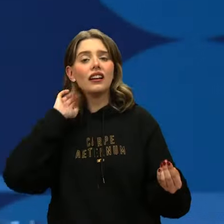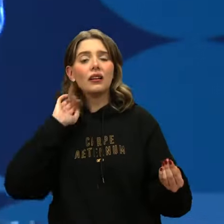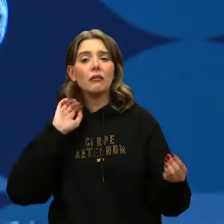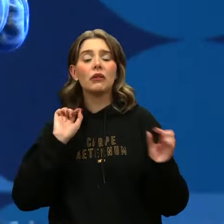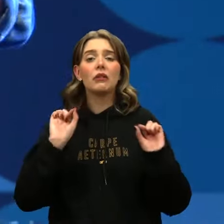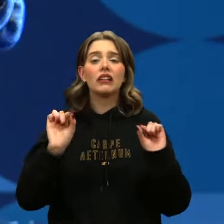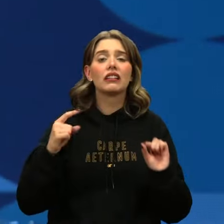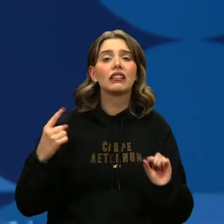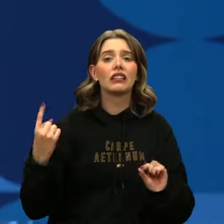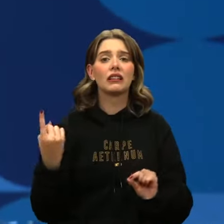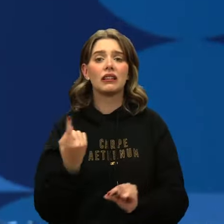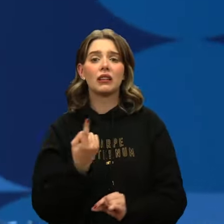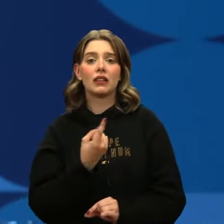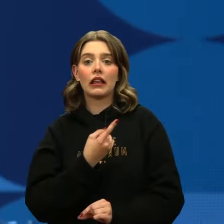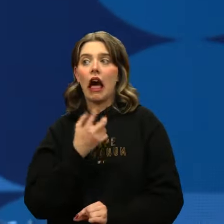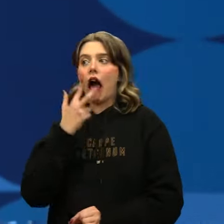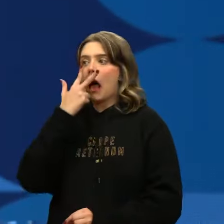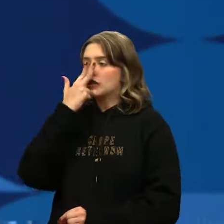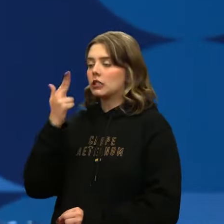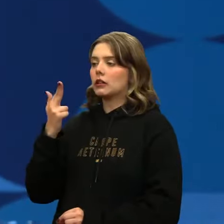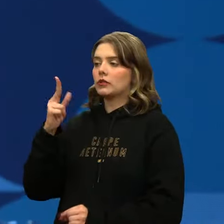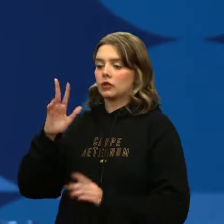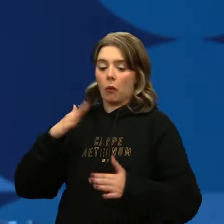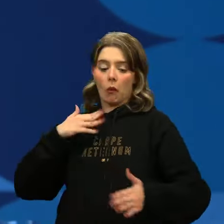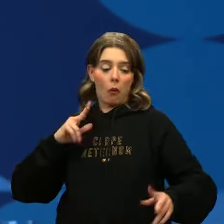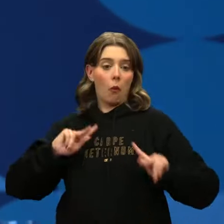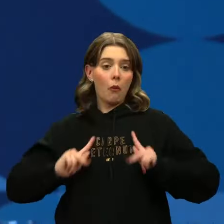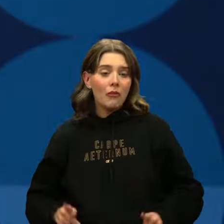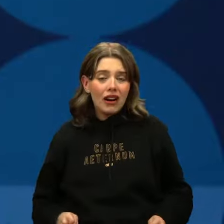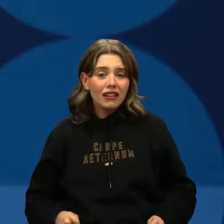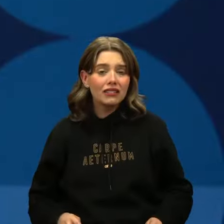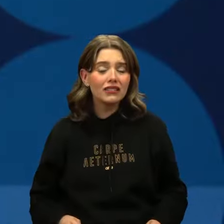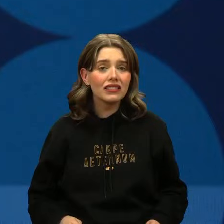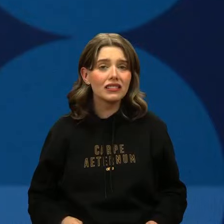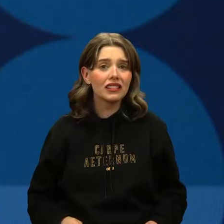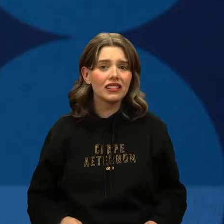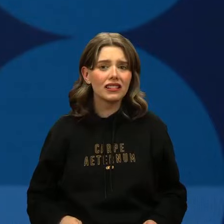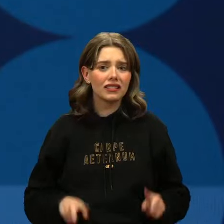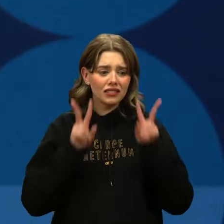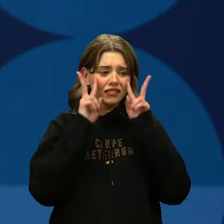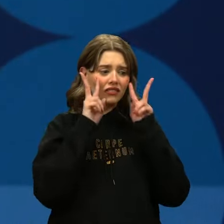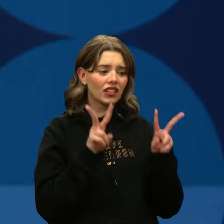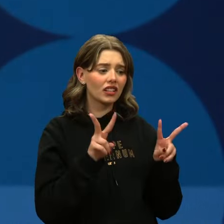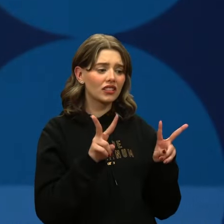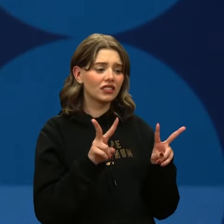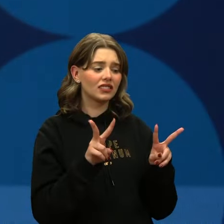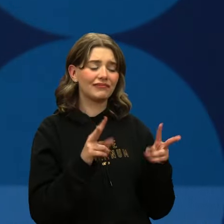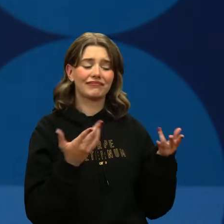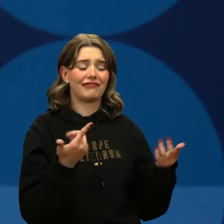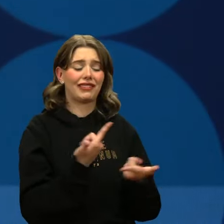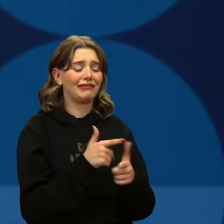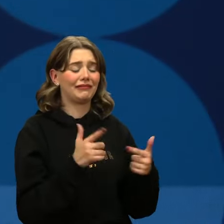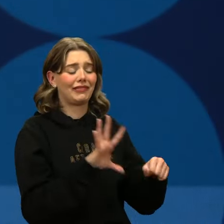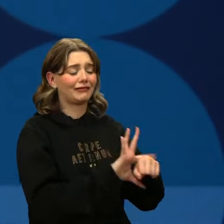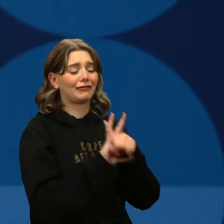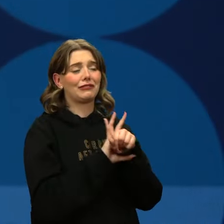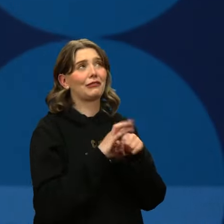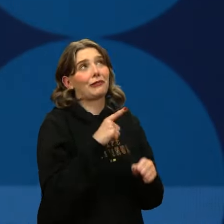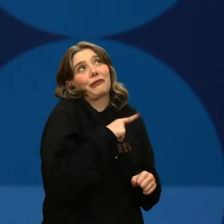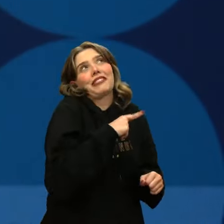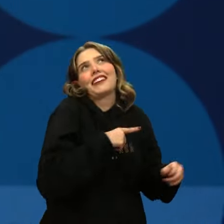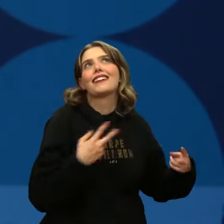nós potencialmente, humanamente podemos fazer, a gente olha e a gente não vê garantia do sucesso. E